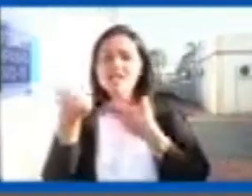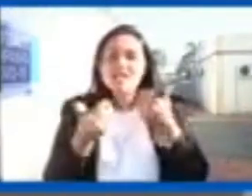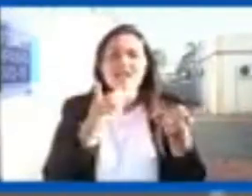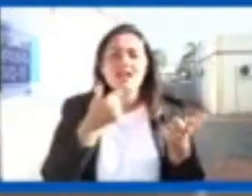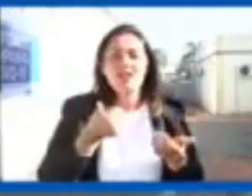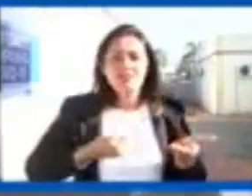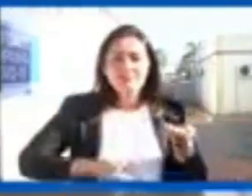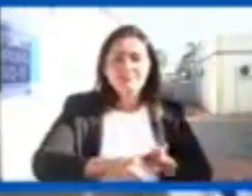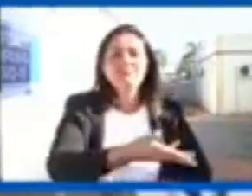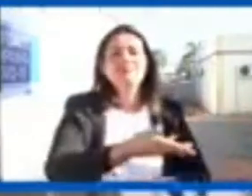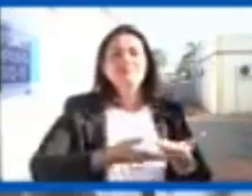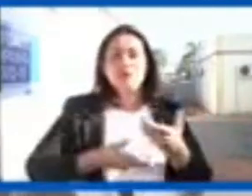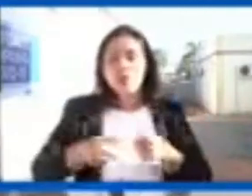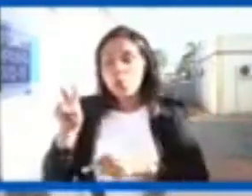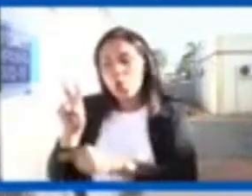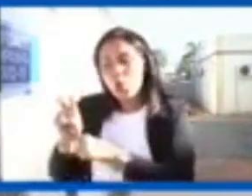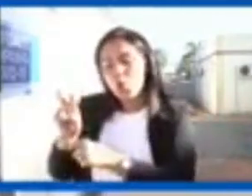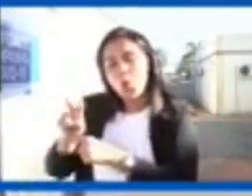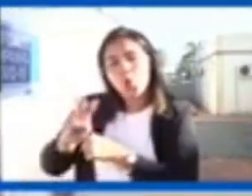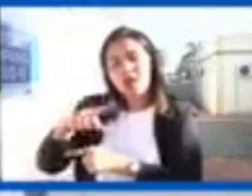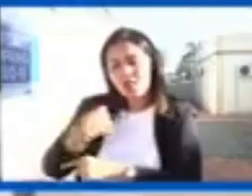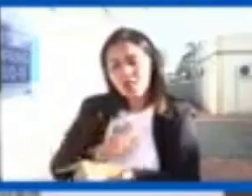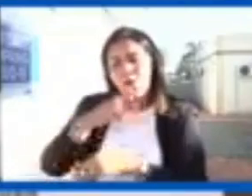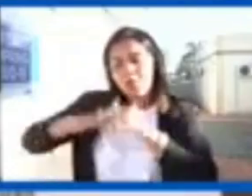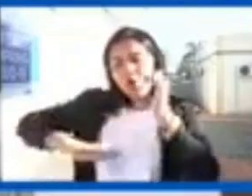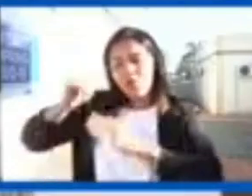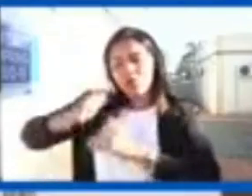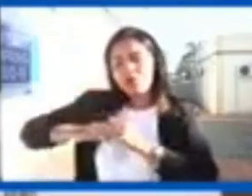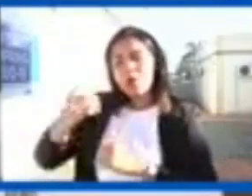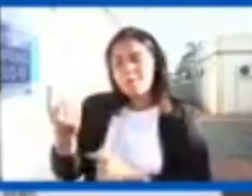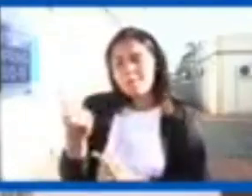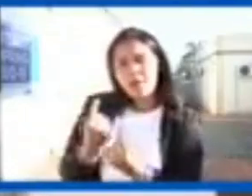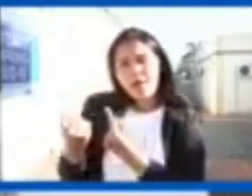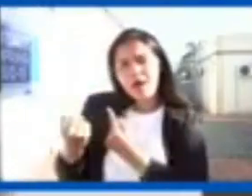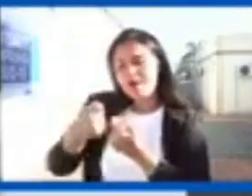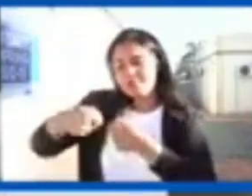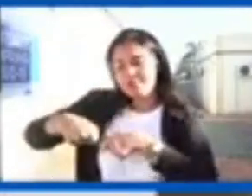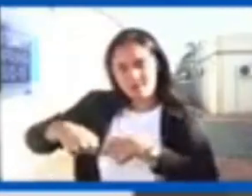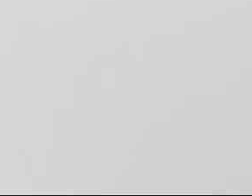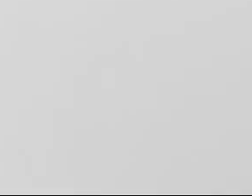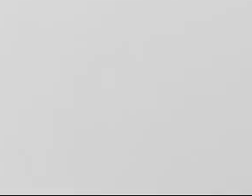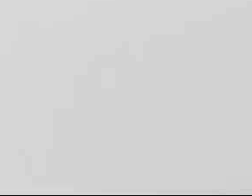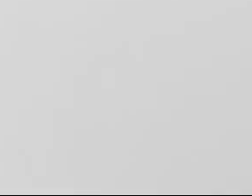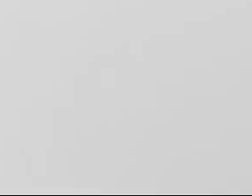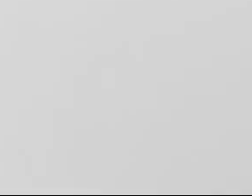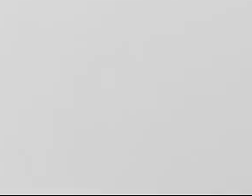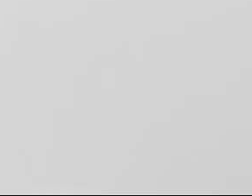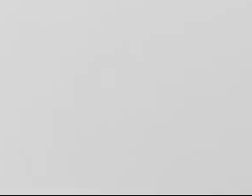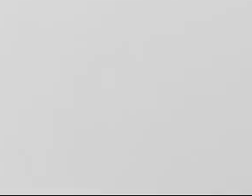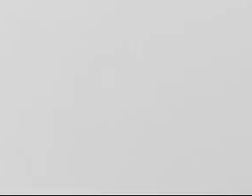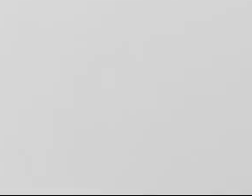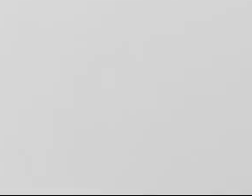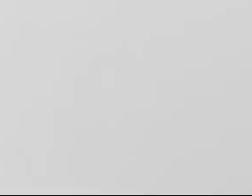melhor que assistir esses pacientes estão necessitados Muito obrigado